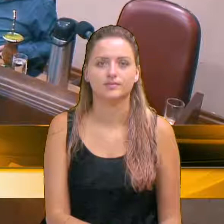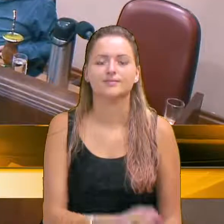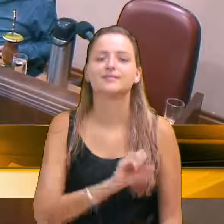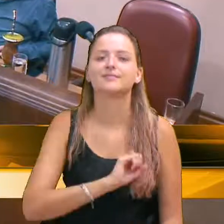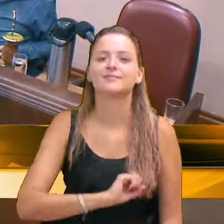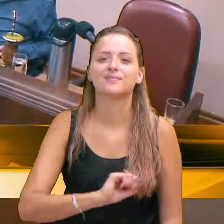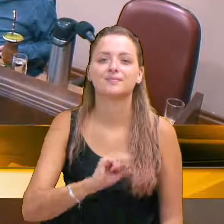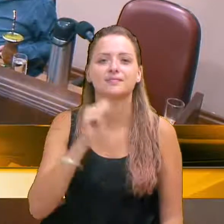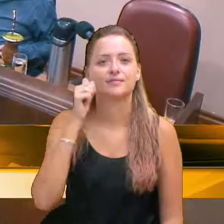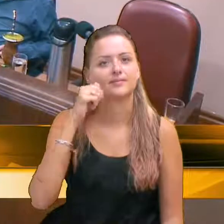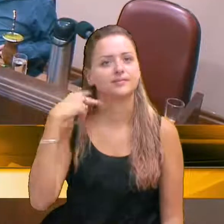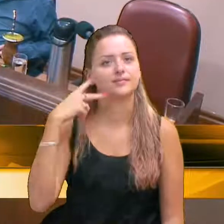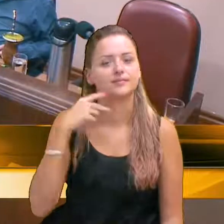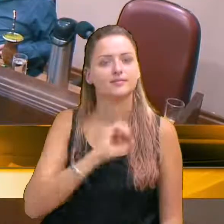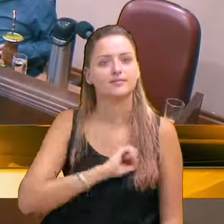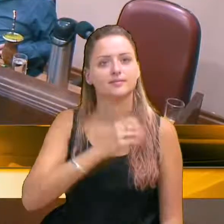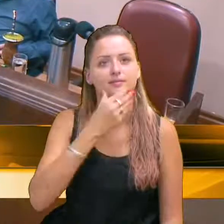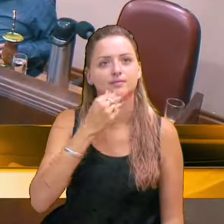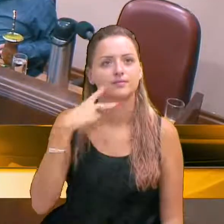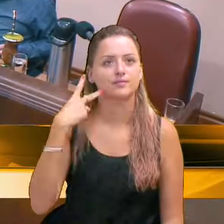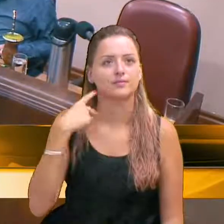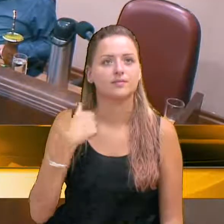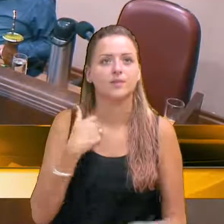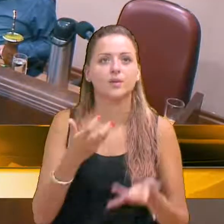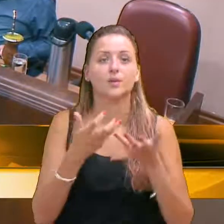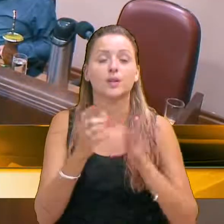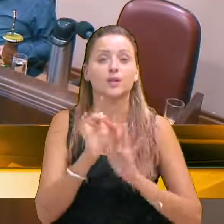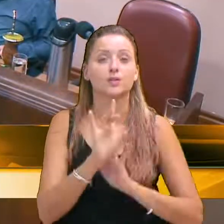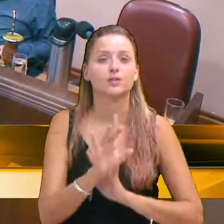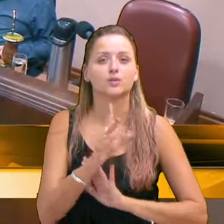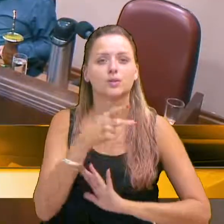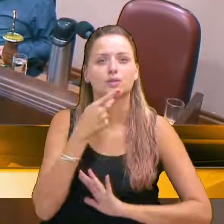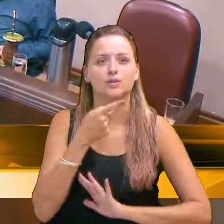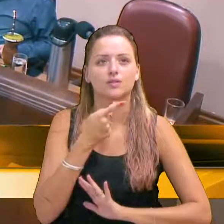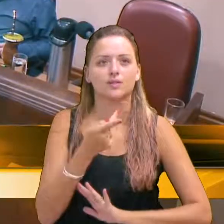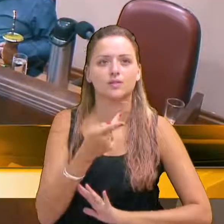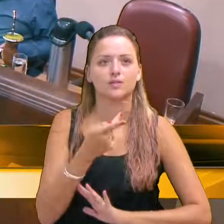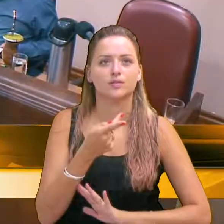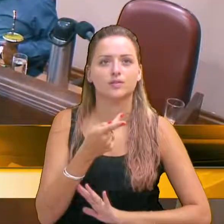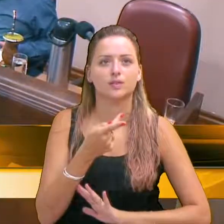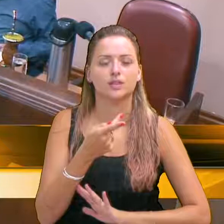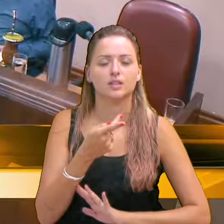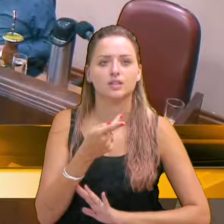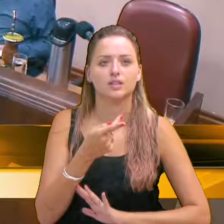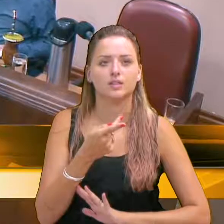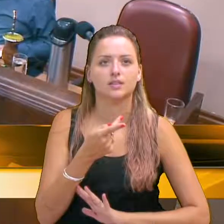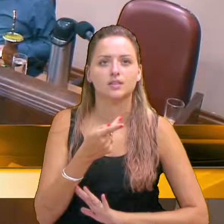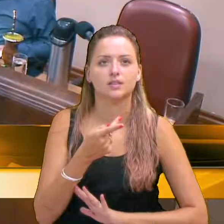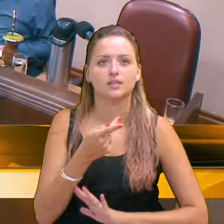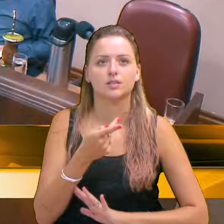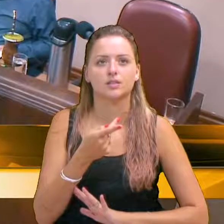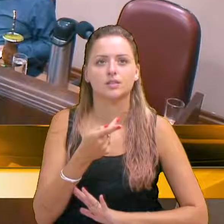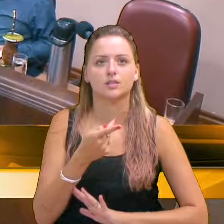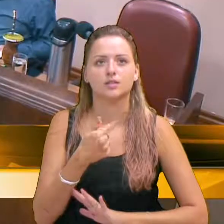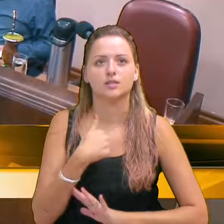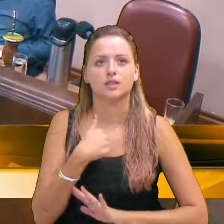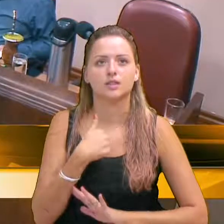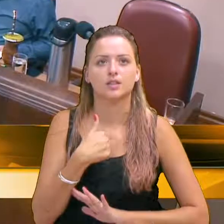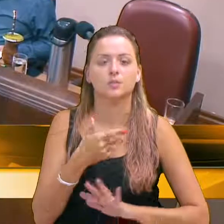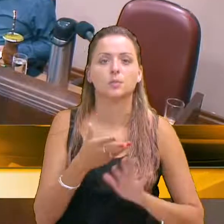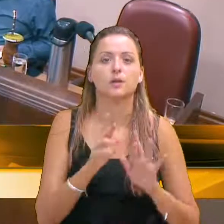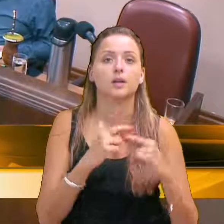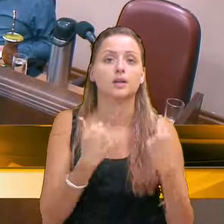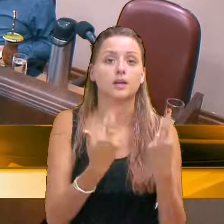senhoras vereadoras, senhores vereadores, quero só... Nós estamos ainda no ano para a gente fazer uma reunião da